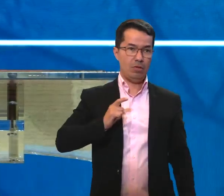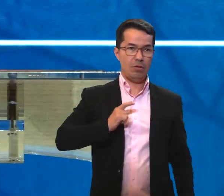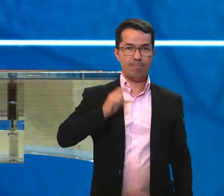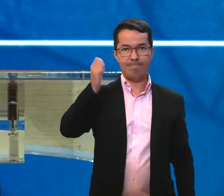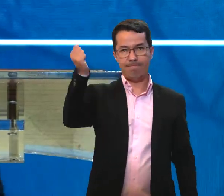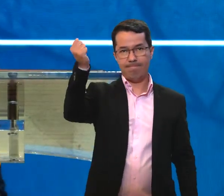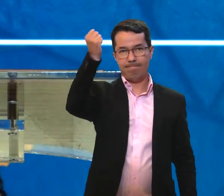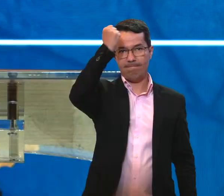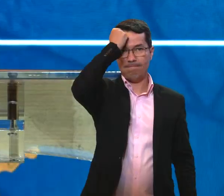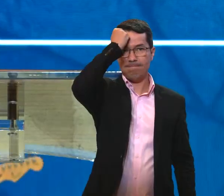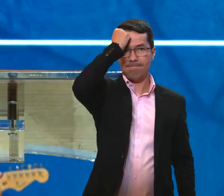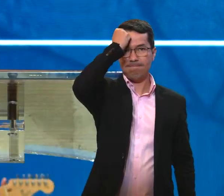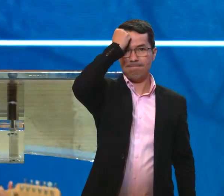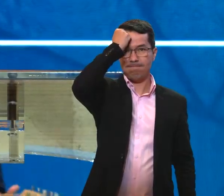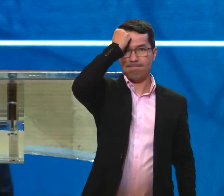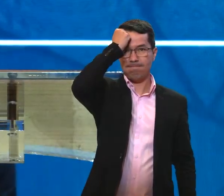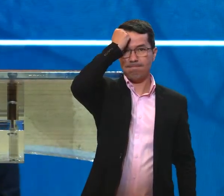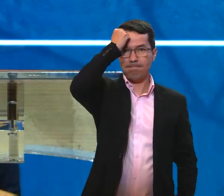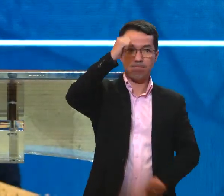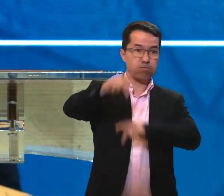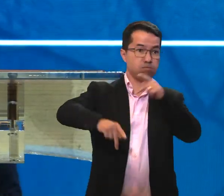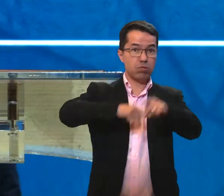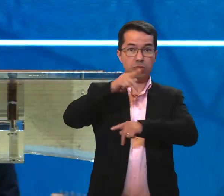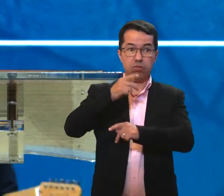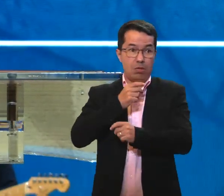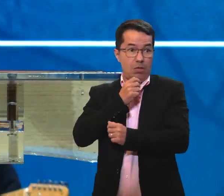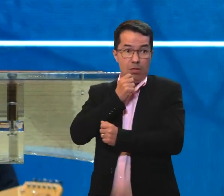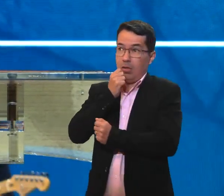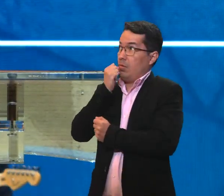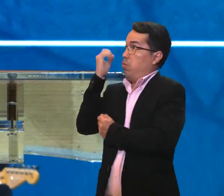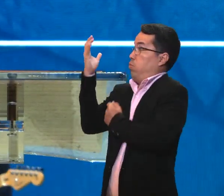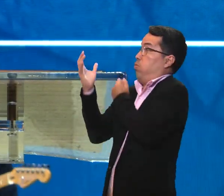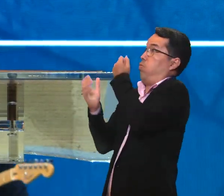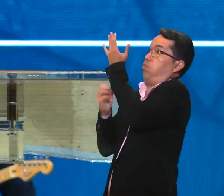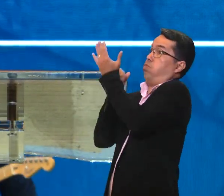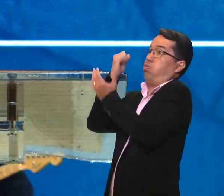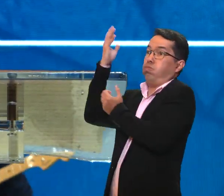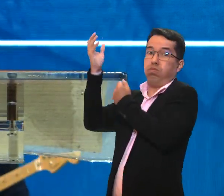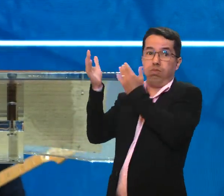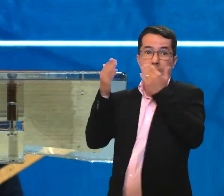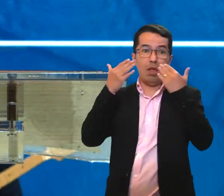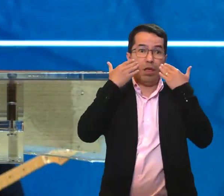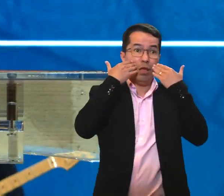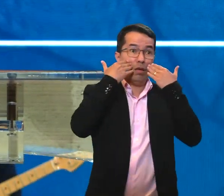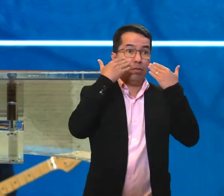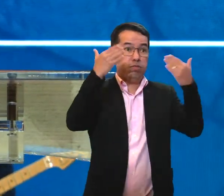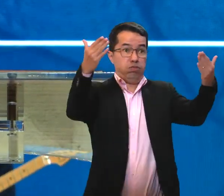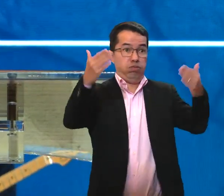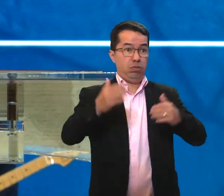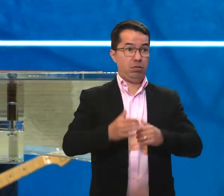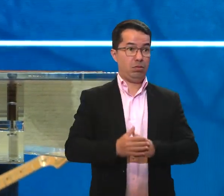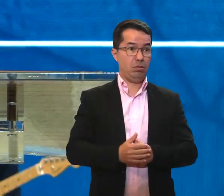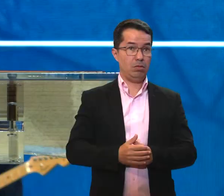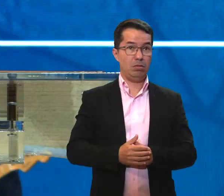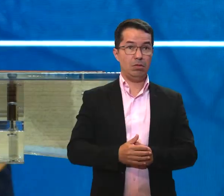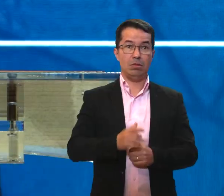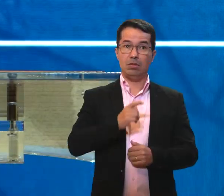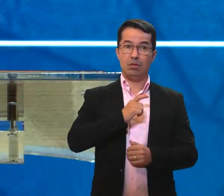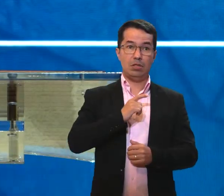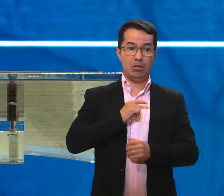aconteceu. As pessoas confessavam os pecados publicamente, traziam seus